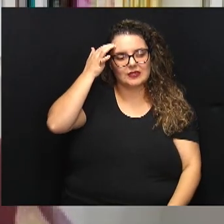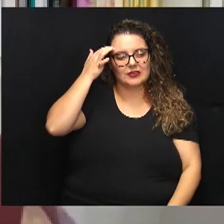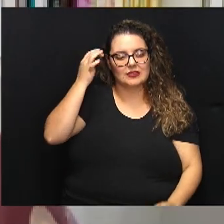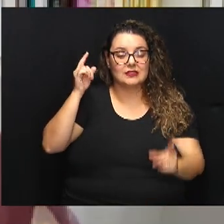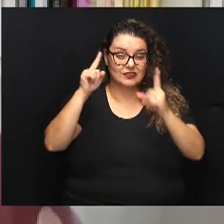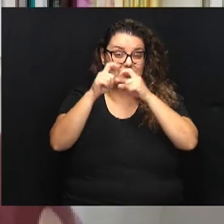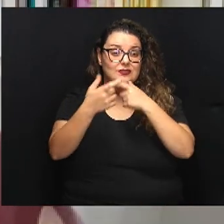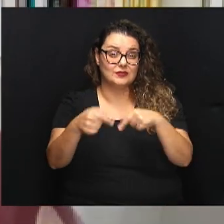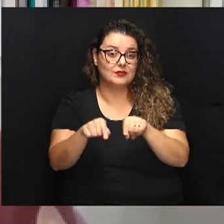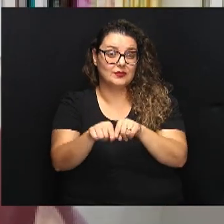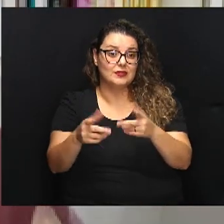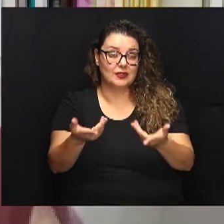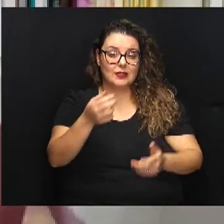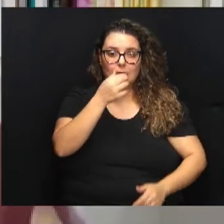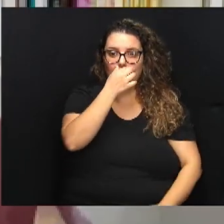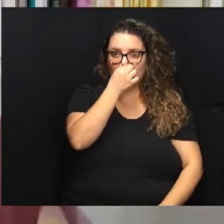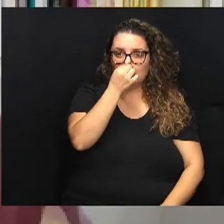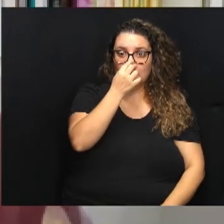dificuldade também, porque